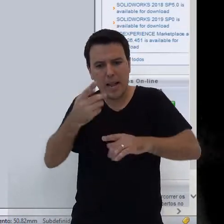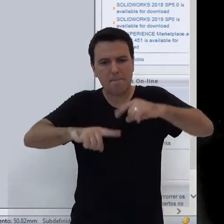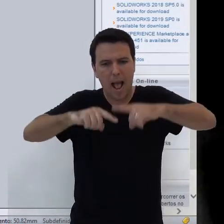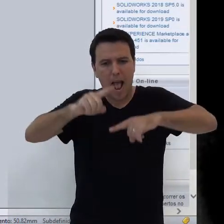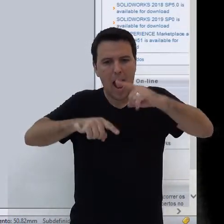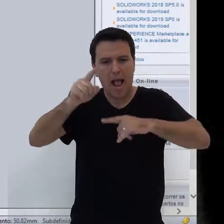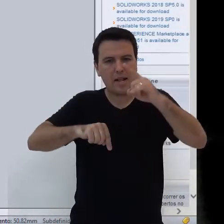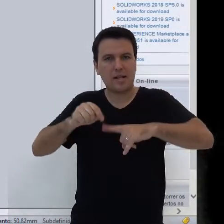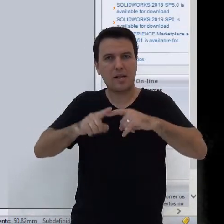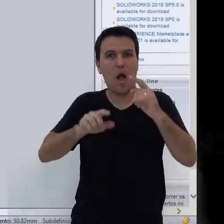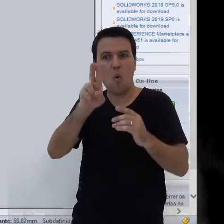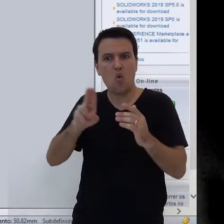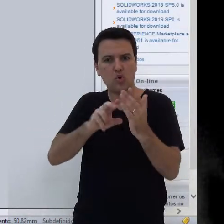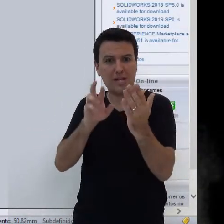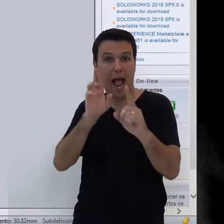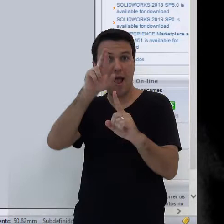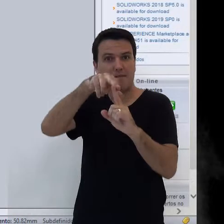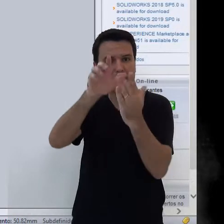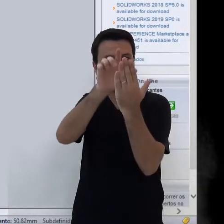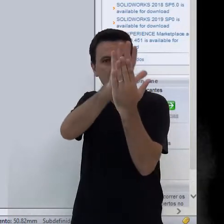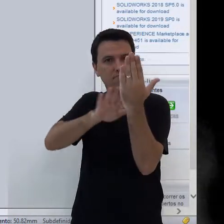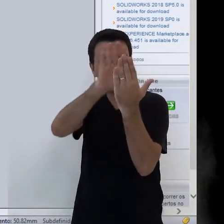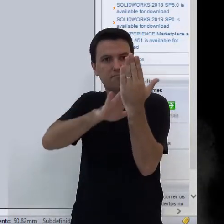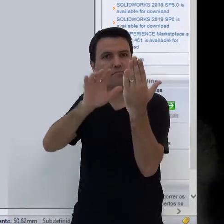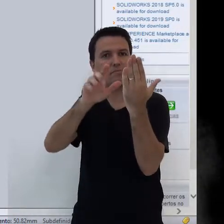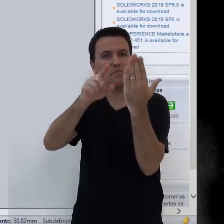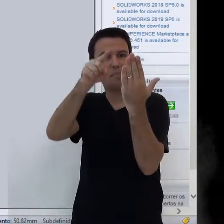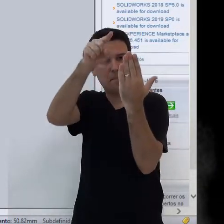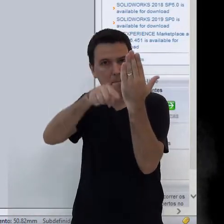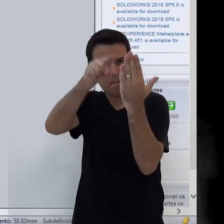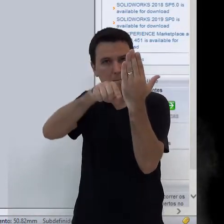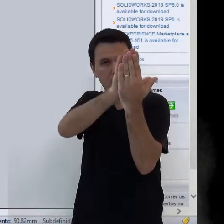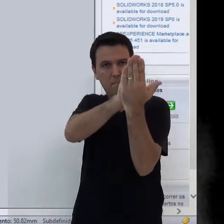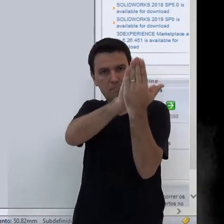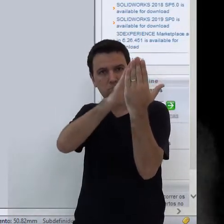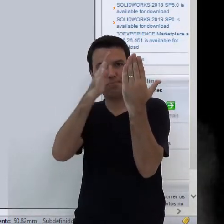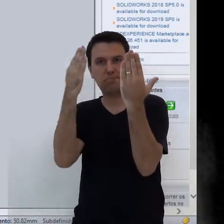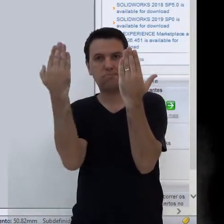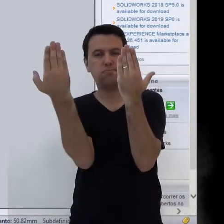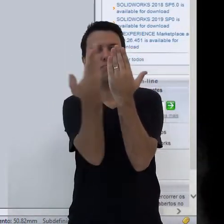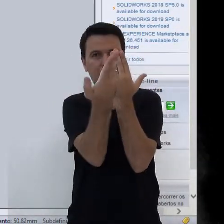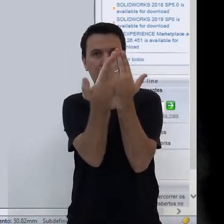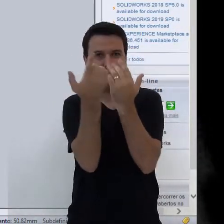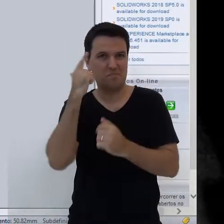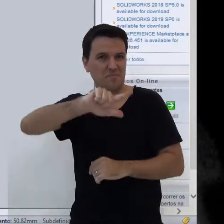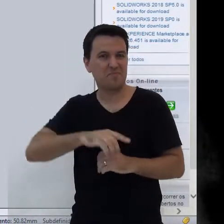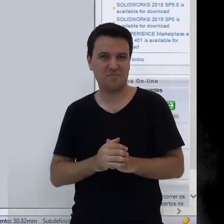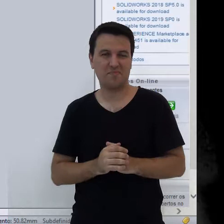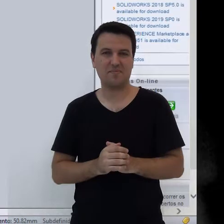a partir de uma figura geradora. Então, depois que eu dou a volta completa, está aí o meu sólido de